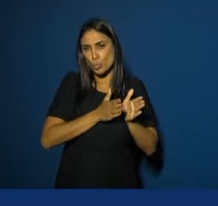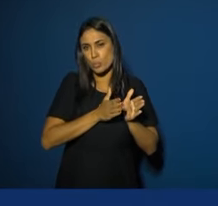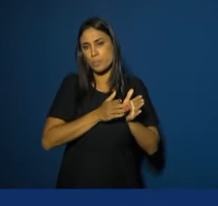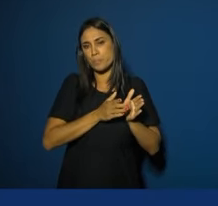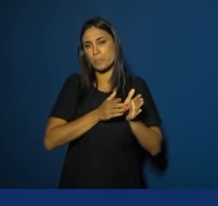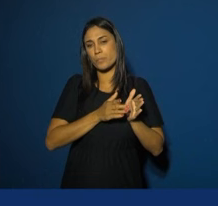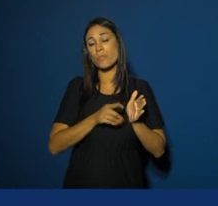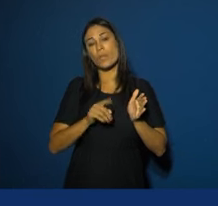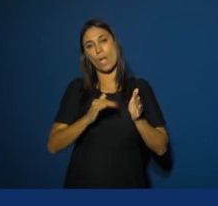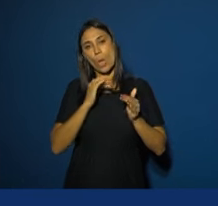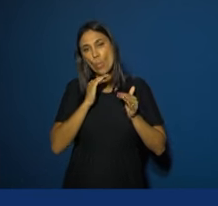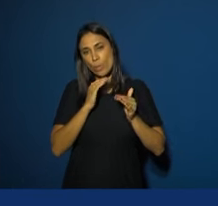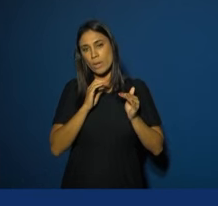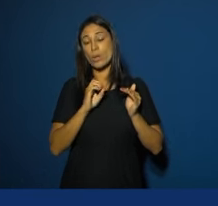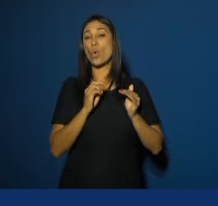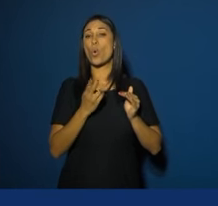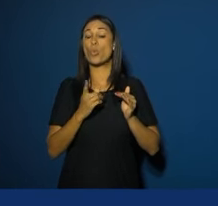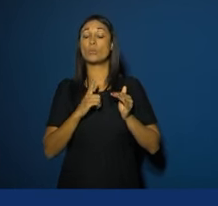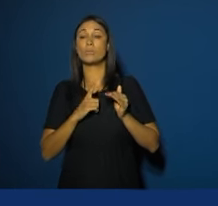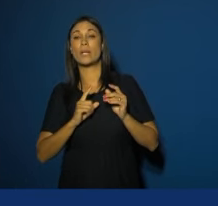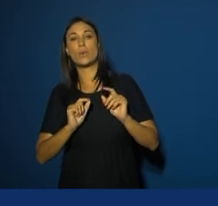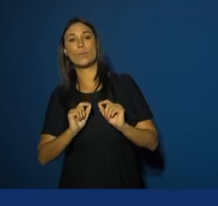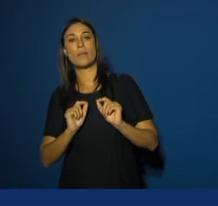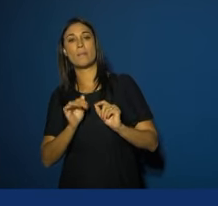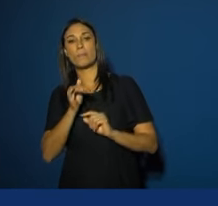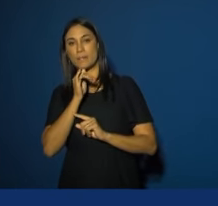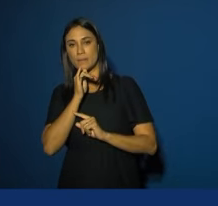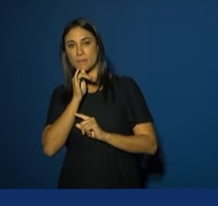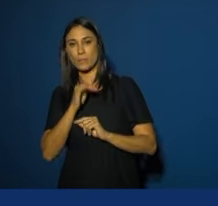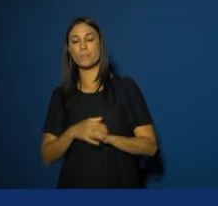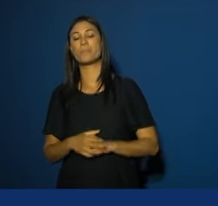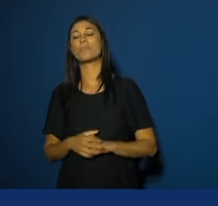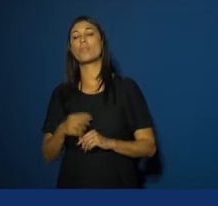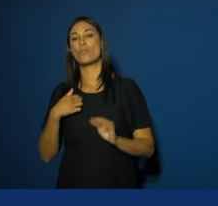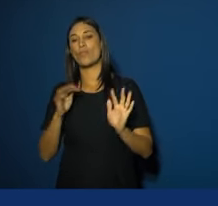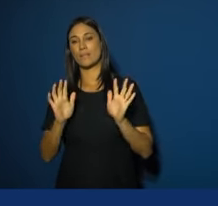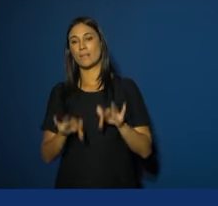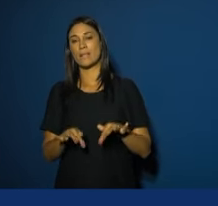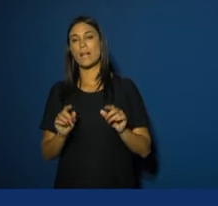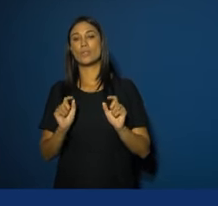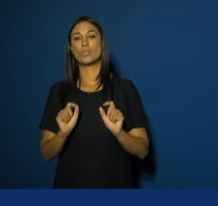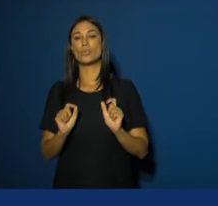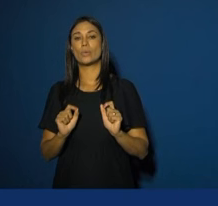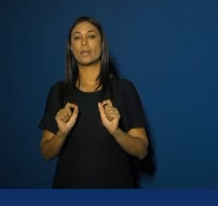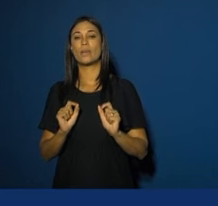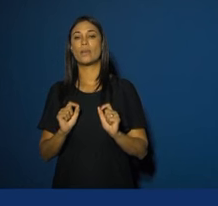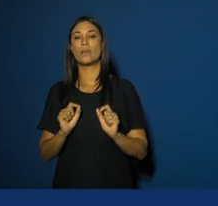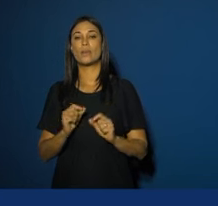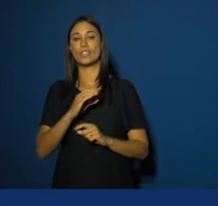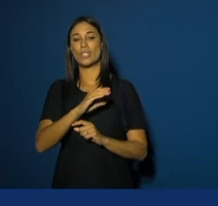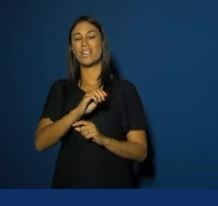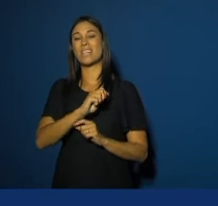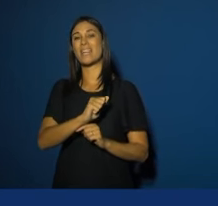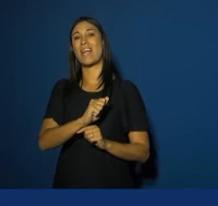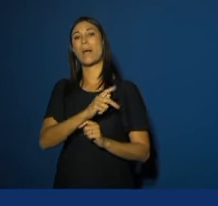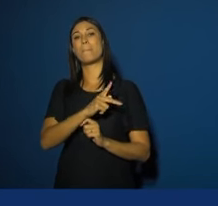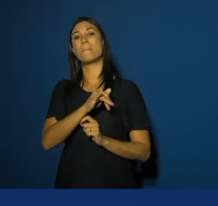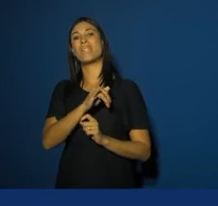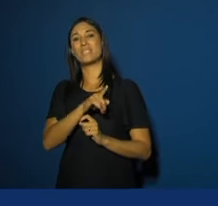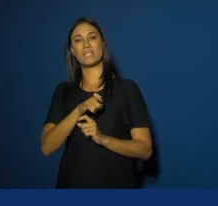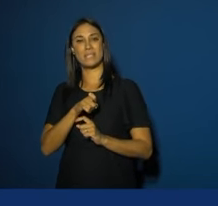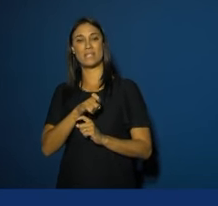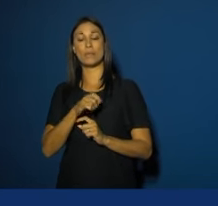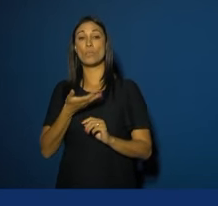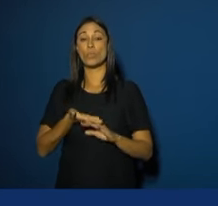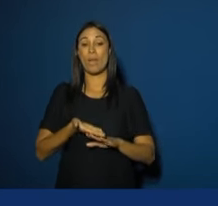é ruim né ou tem a necessidade de e vou concluir agora tem a necessidade de capex muito elevado